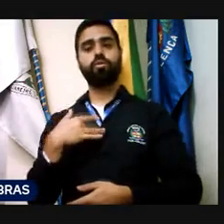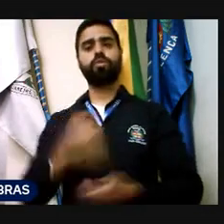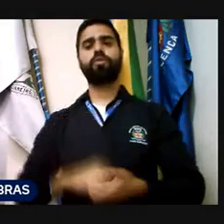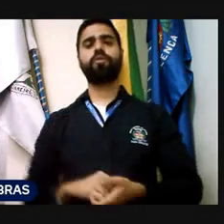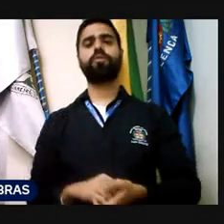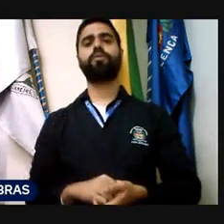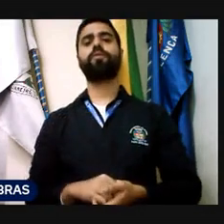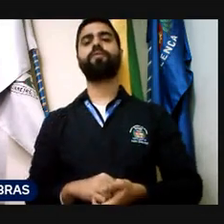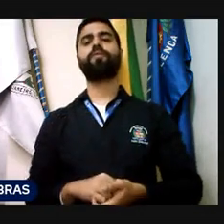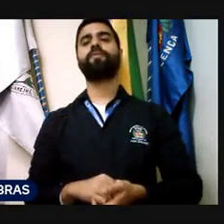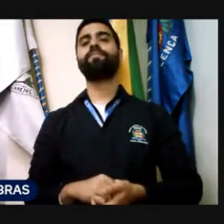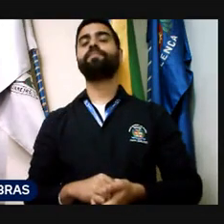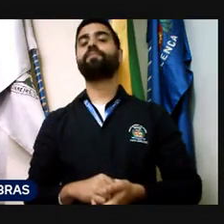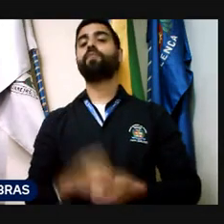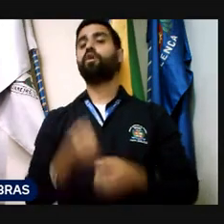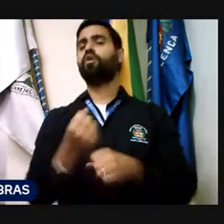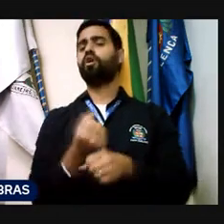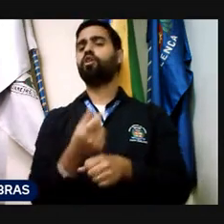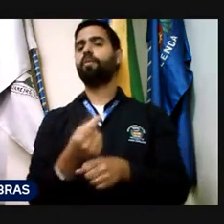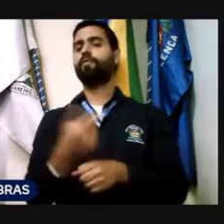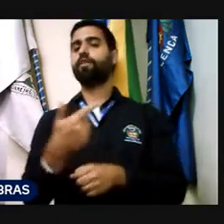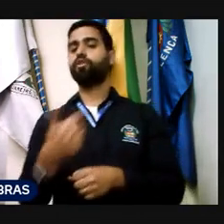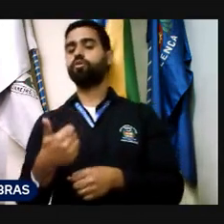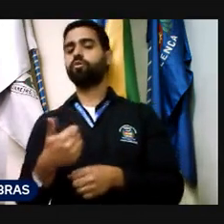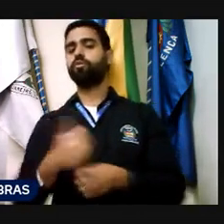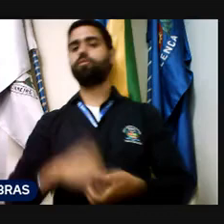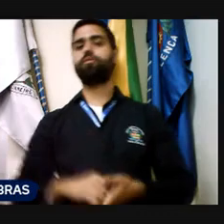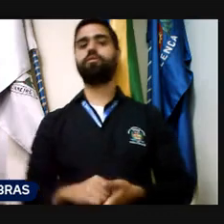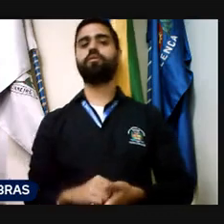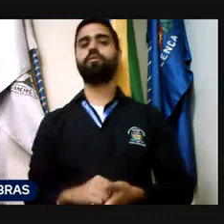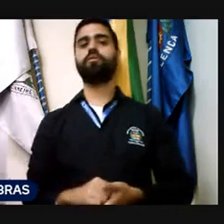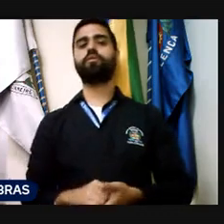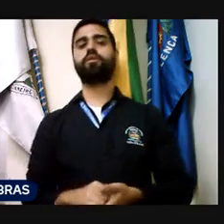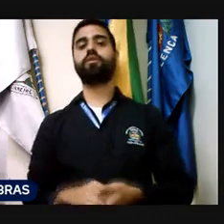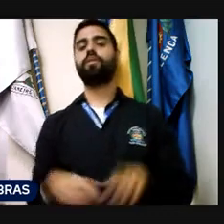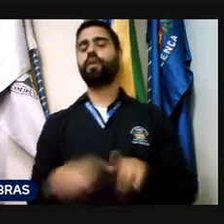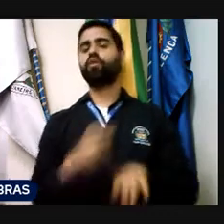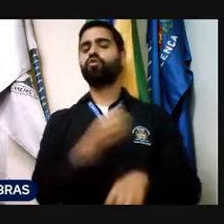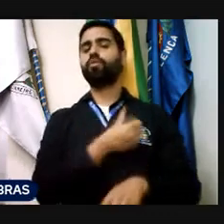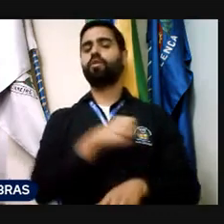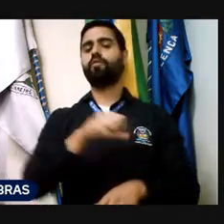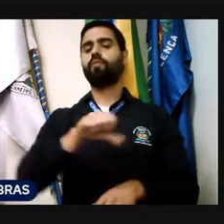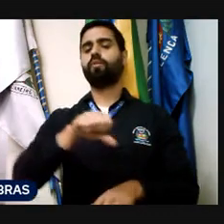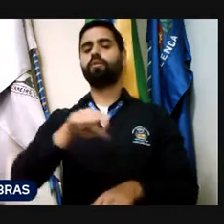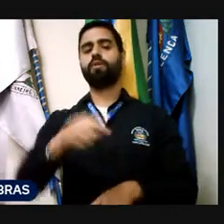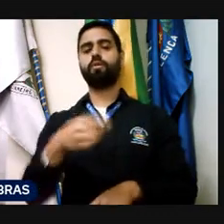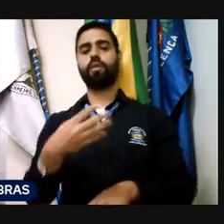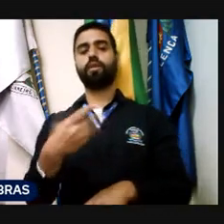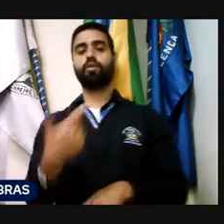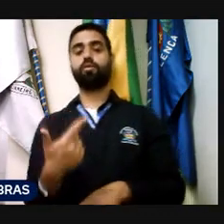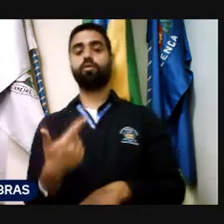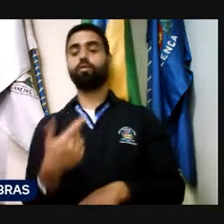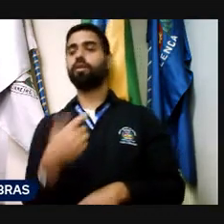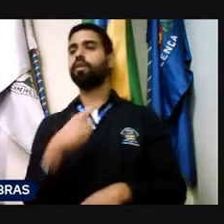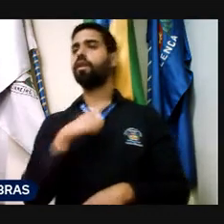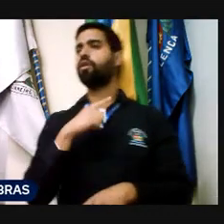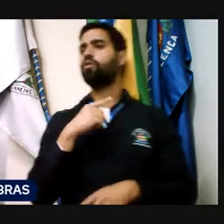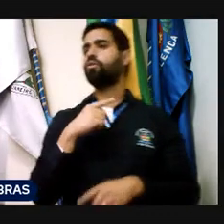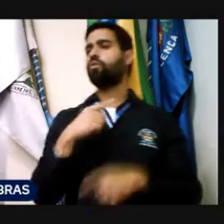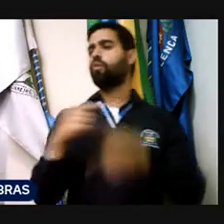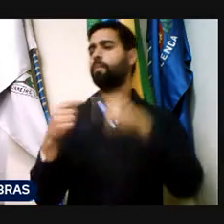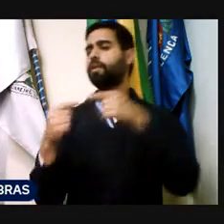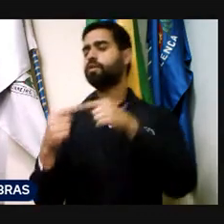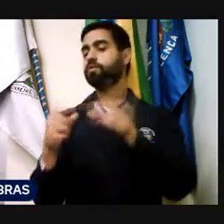número 224/2021, processo administrativo número 9.142, visando a abertura de crédito